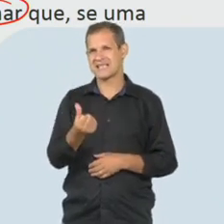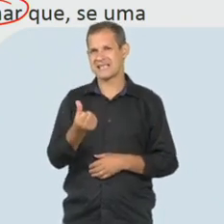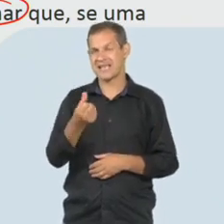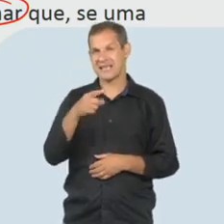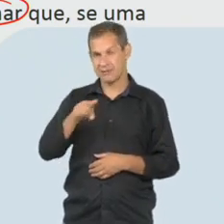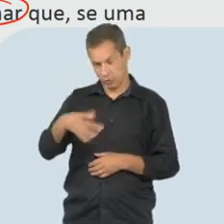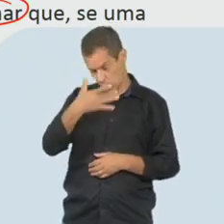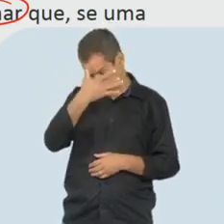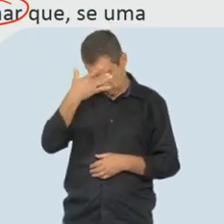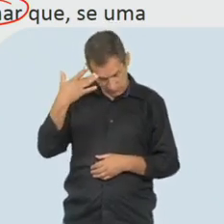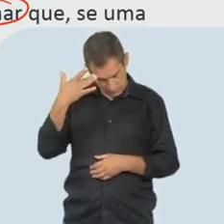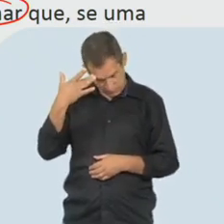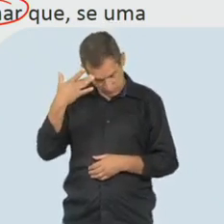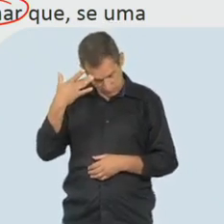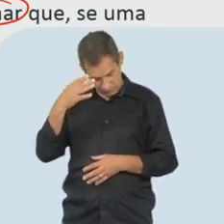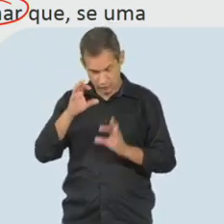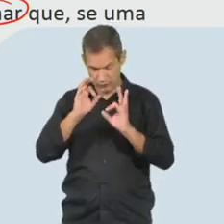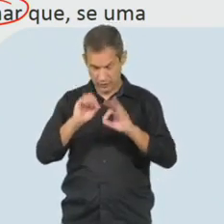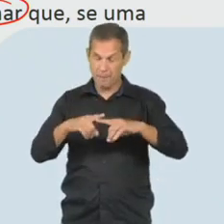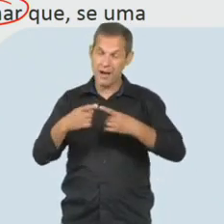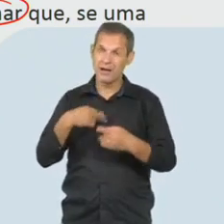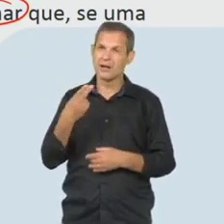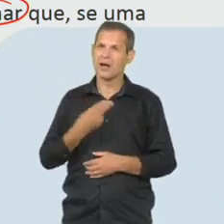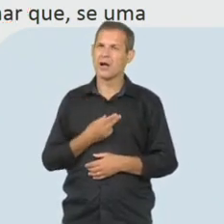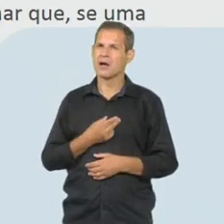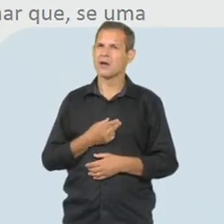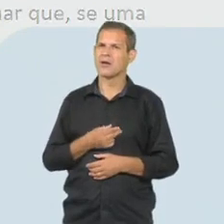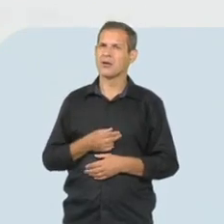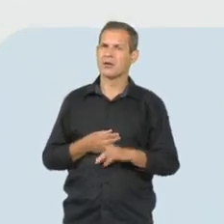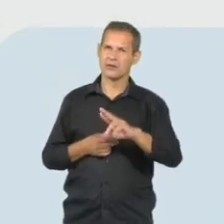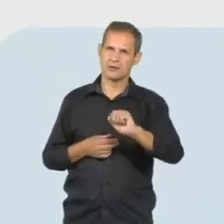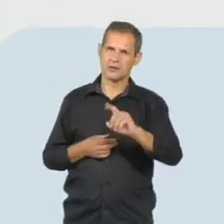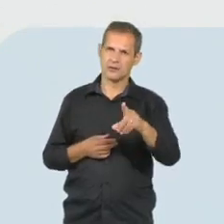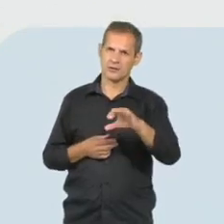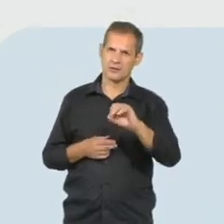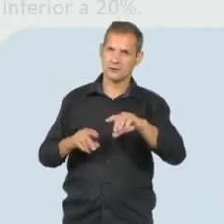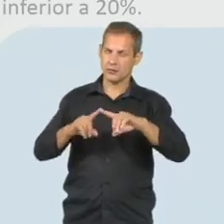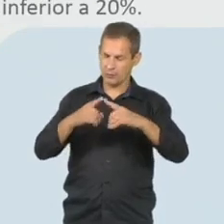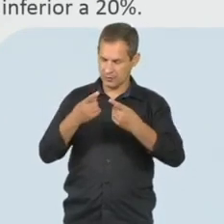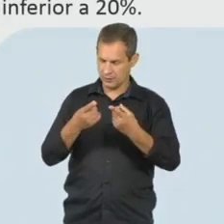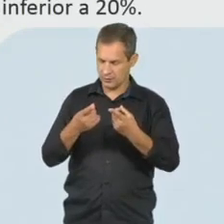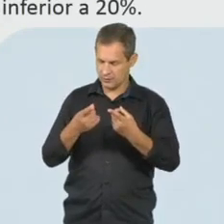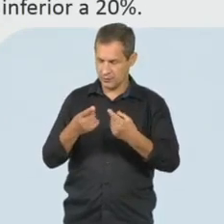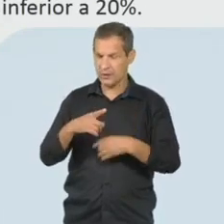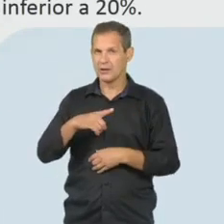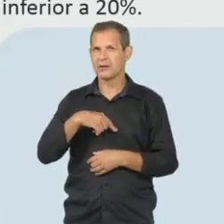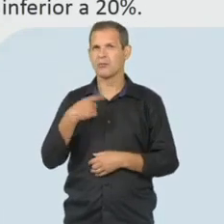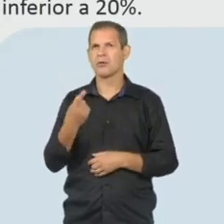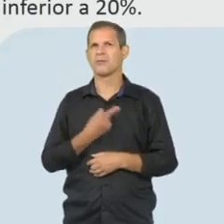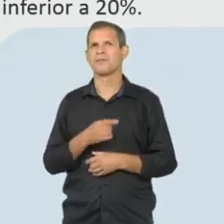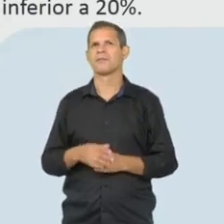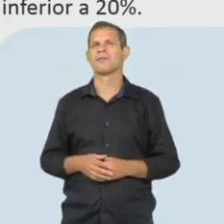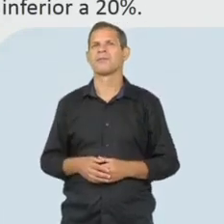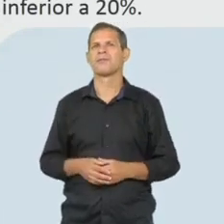6.000 pessoas. Então, a nossa razão vai ser a seguinte. Nós vamos colocar aqui